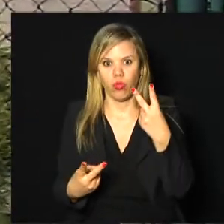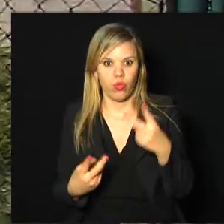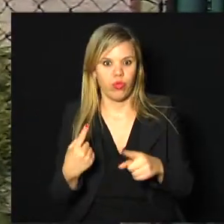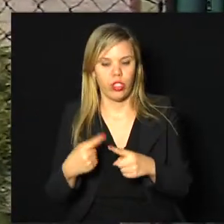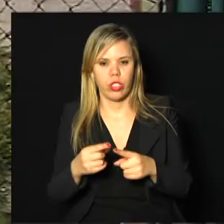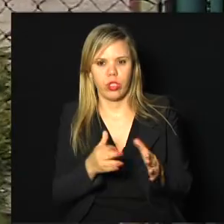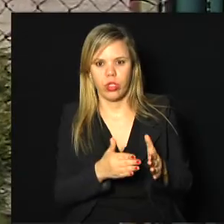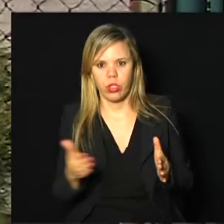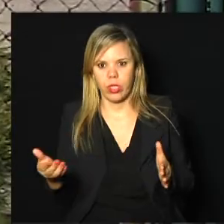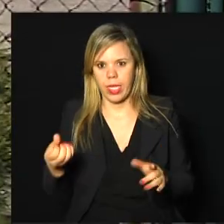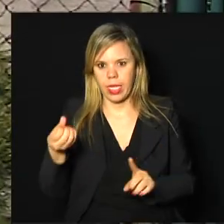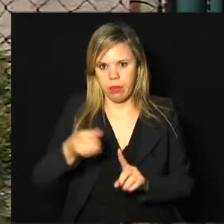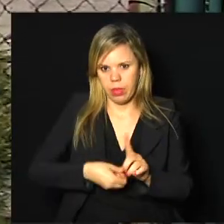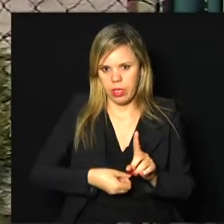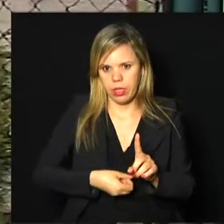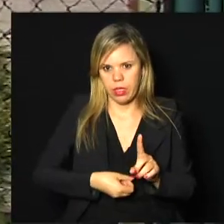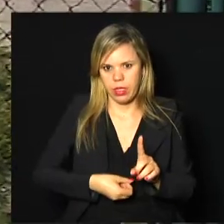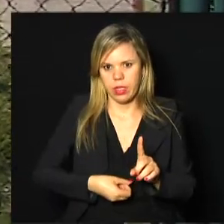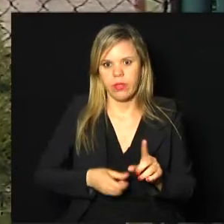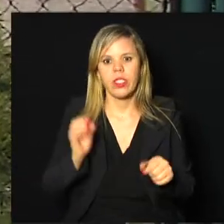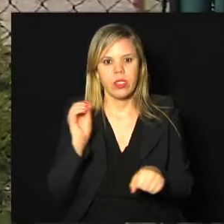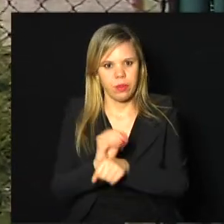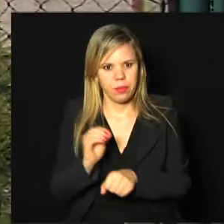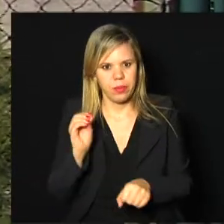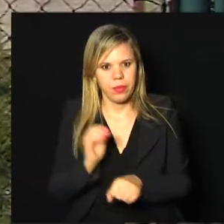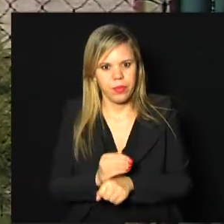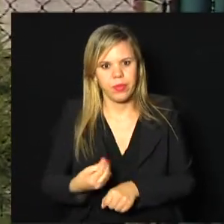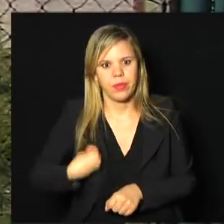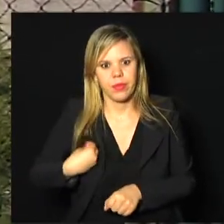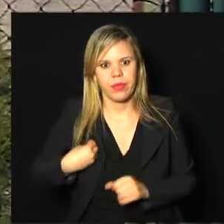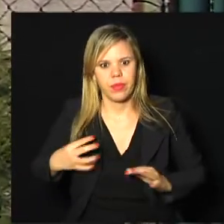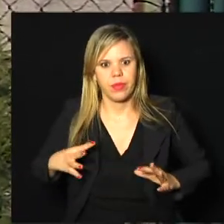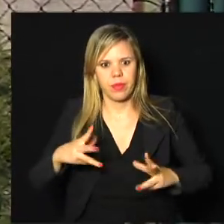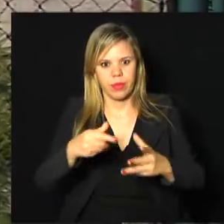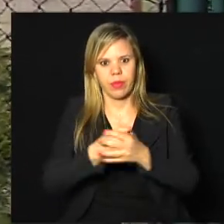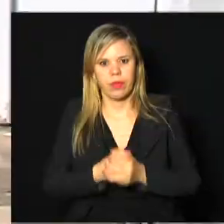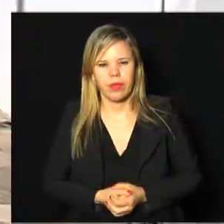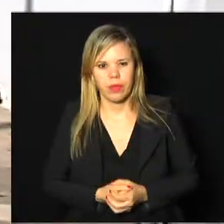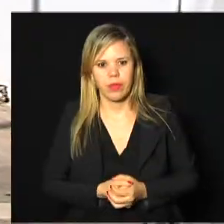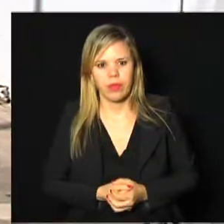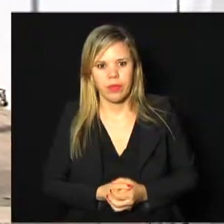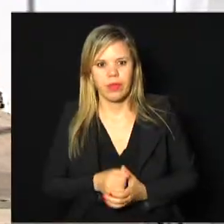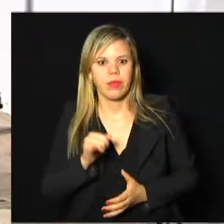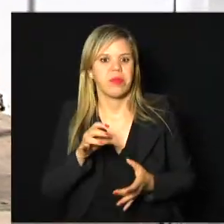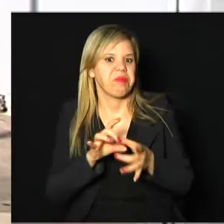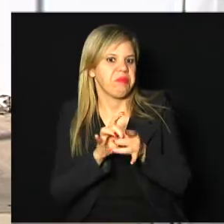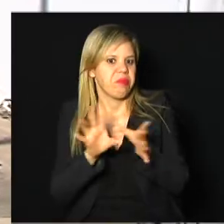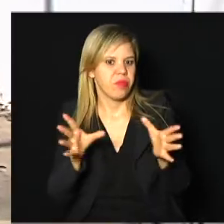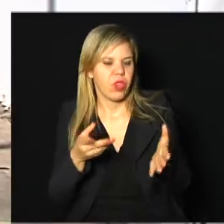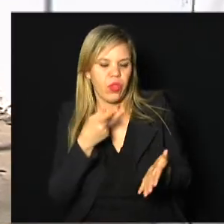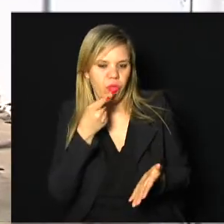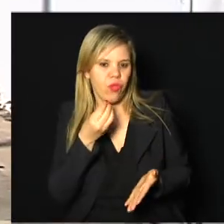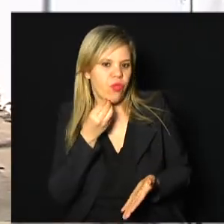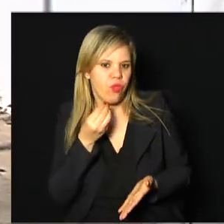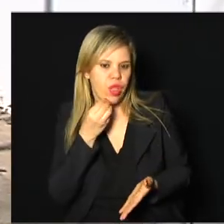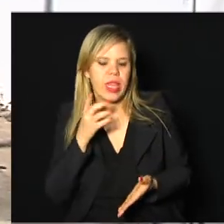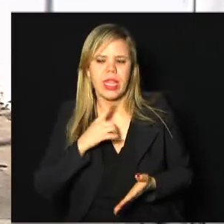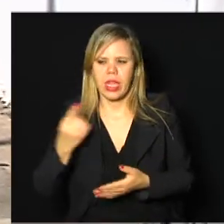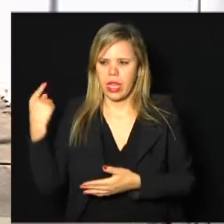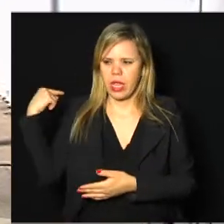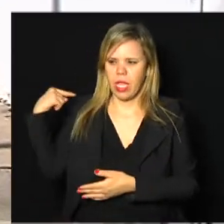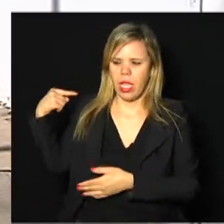2 doses, com intervalo de 6 meses, e vai dar proteção a vida toda. Se me permite, André, houve